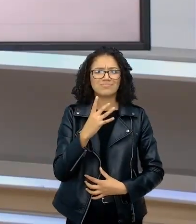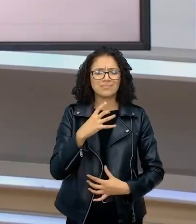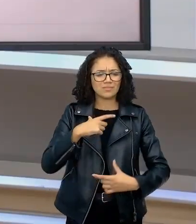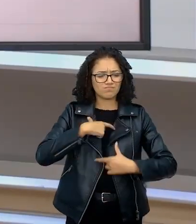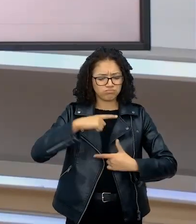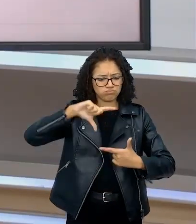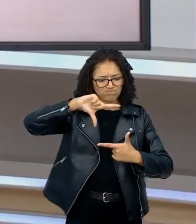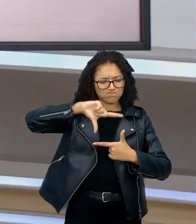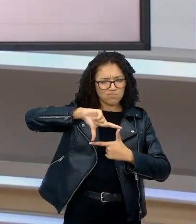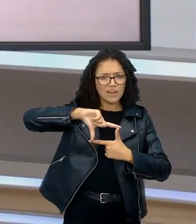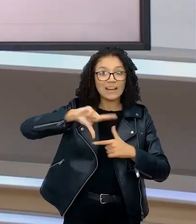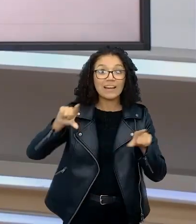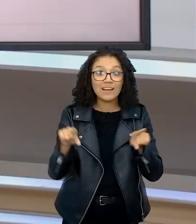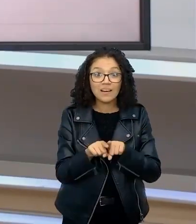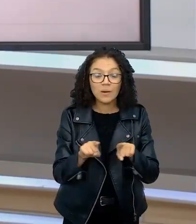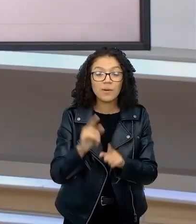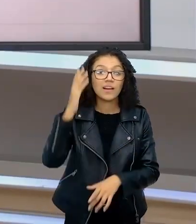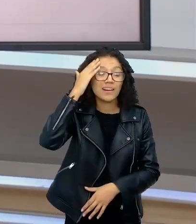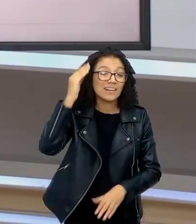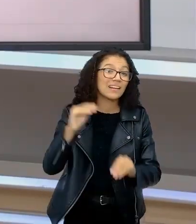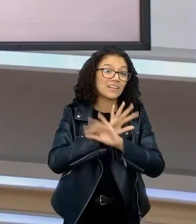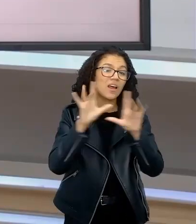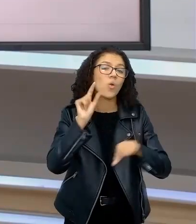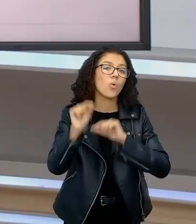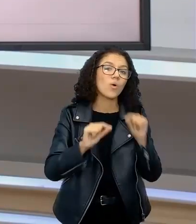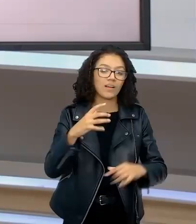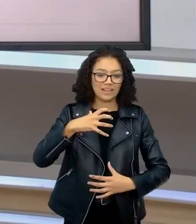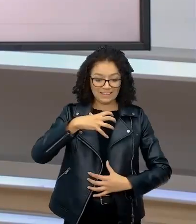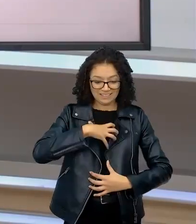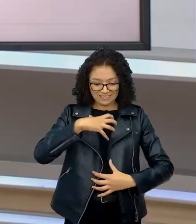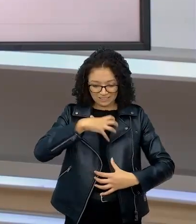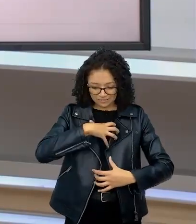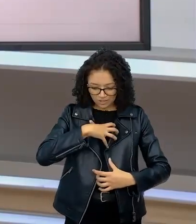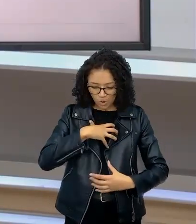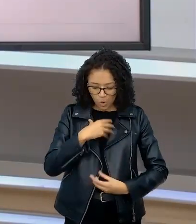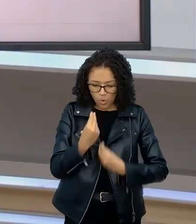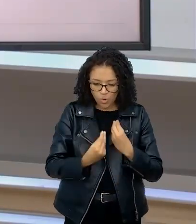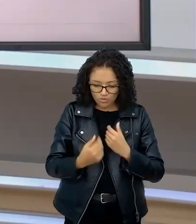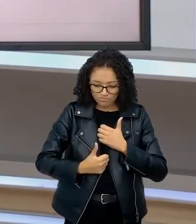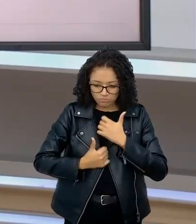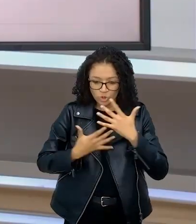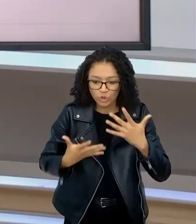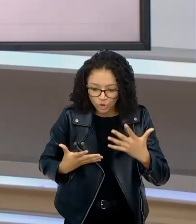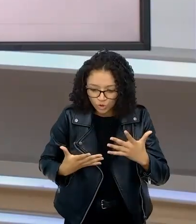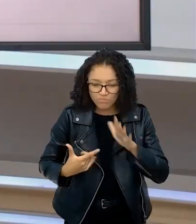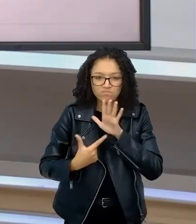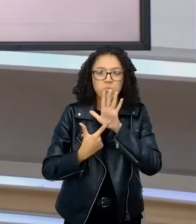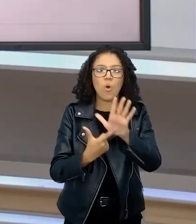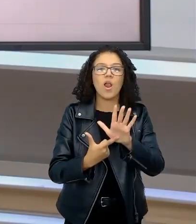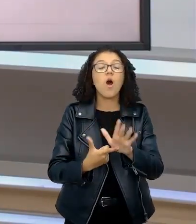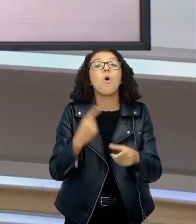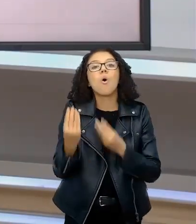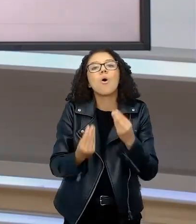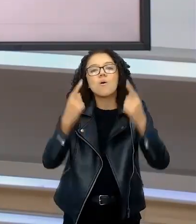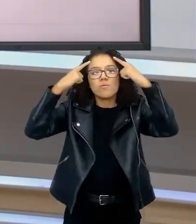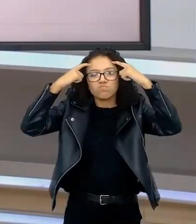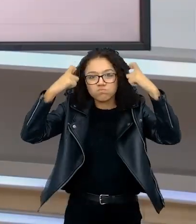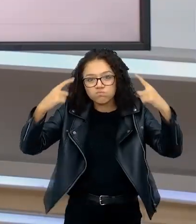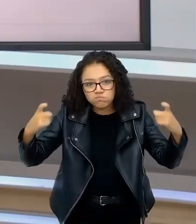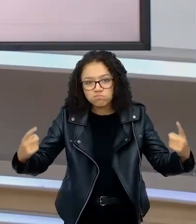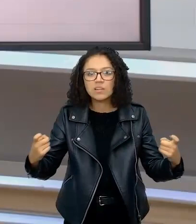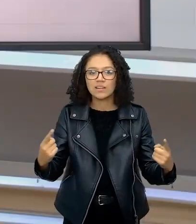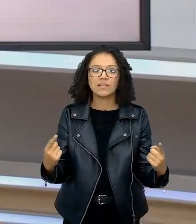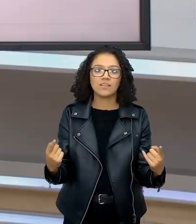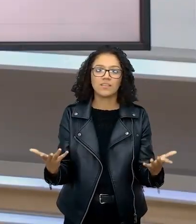sentirem solitários, entendem que para expressar os sentimentos isso deve ser feito através da violência. Ou eles reprimem ou expressam de